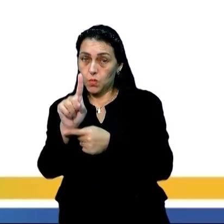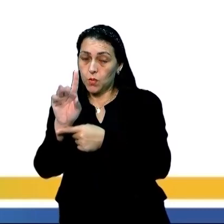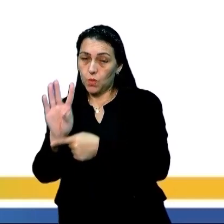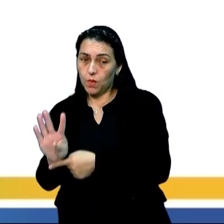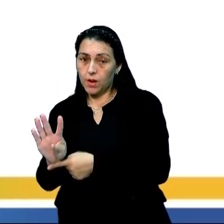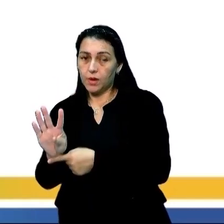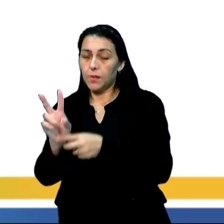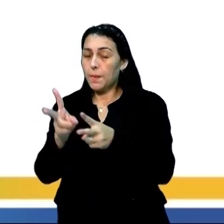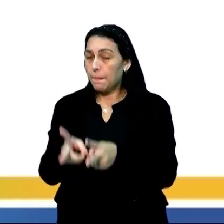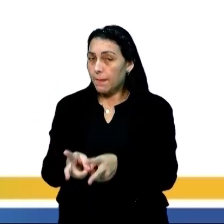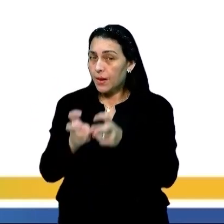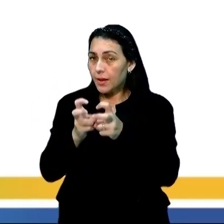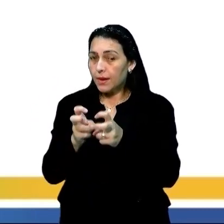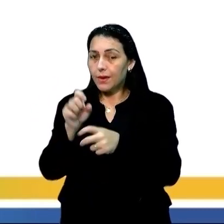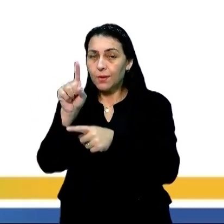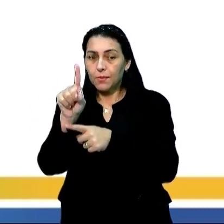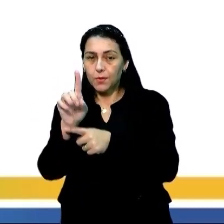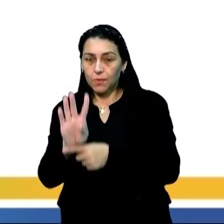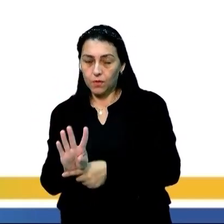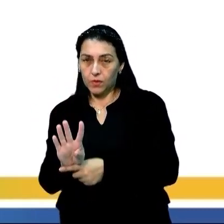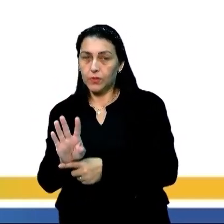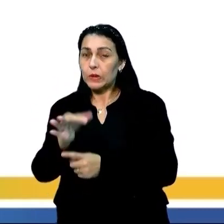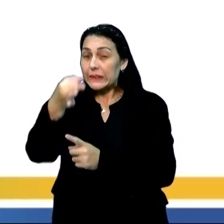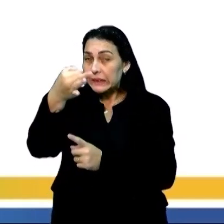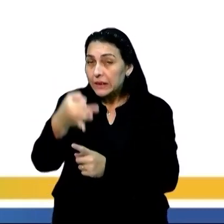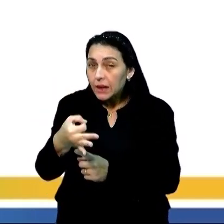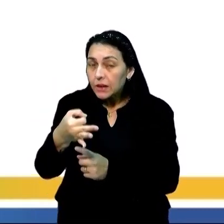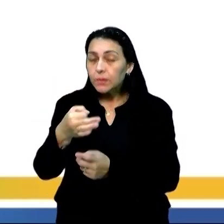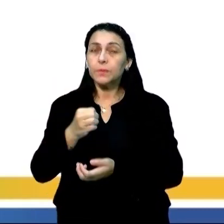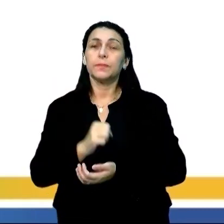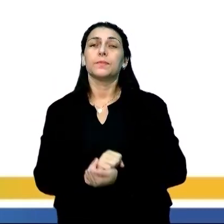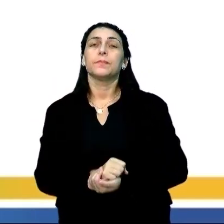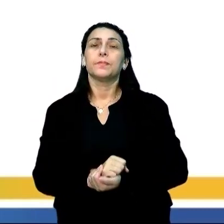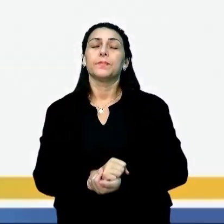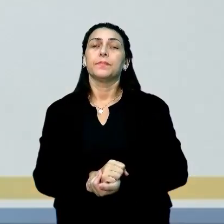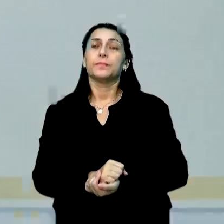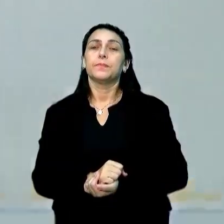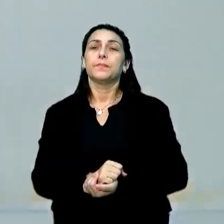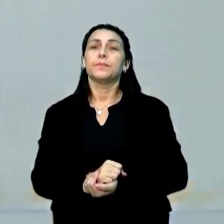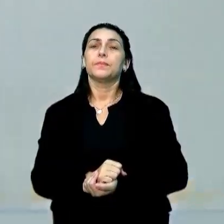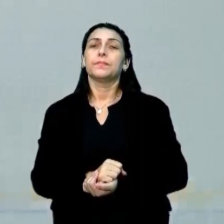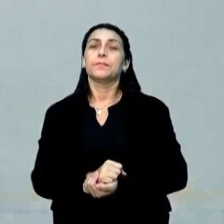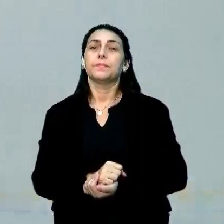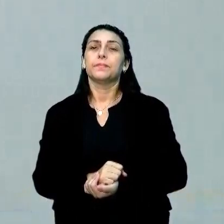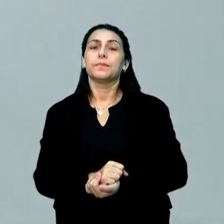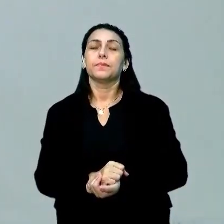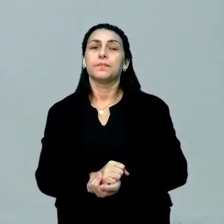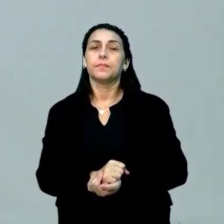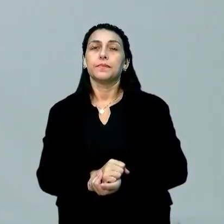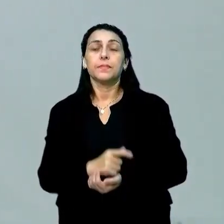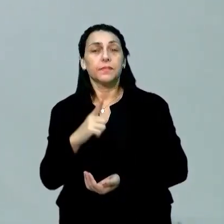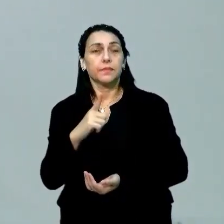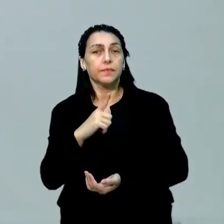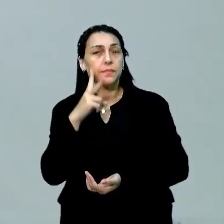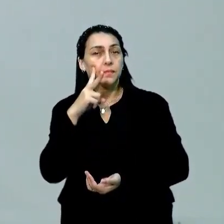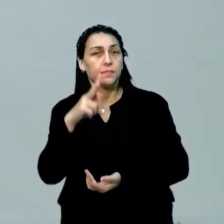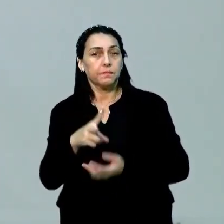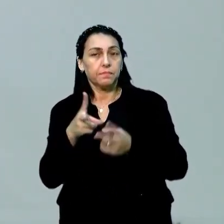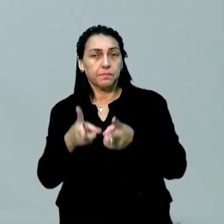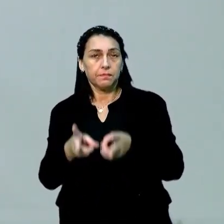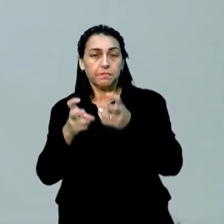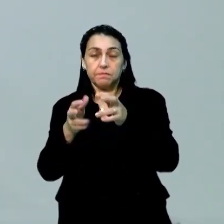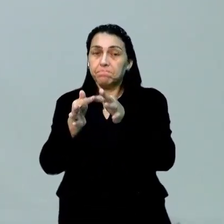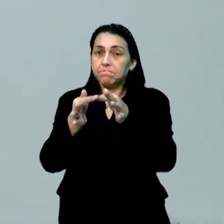é o 1 e o 4 que estão corretos, tá? Então, quando a gente vê essa parte, ela é